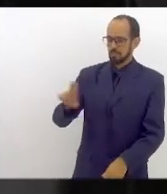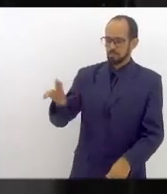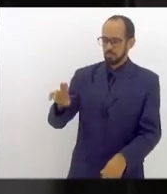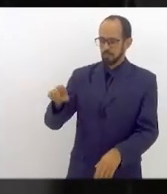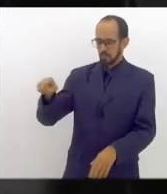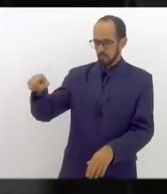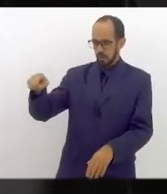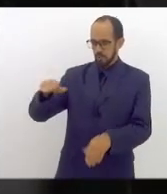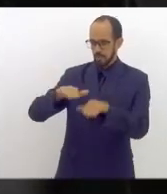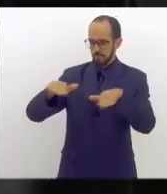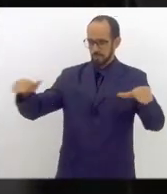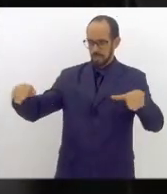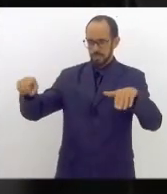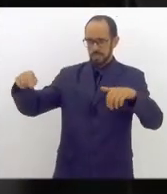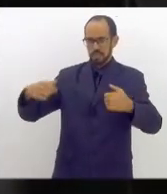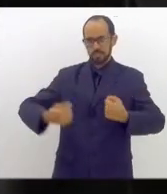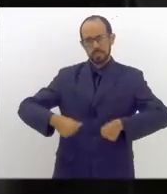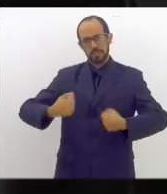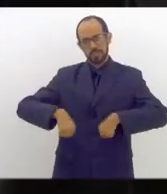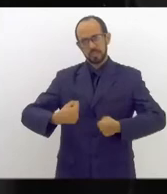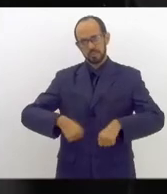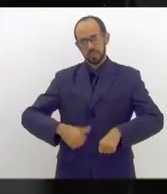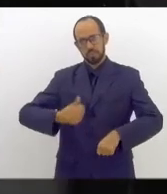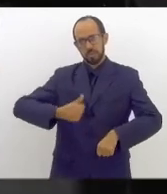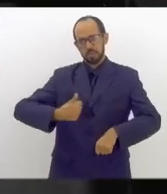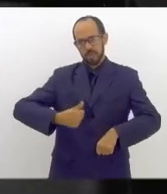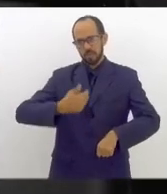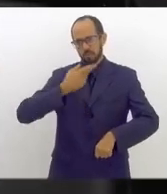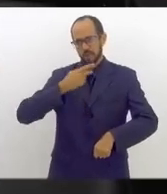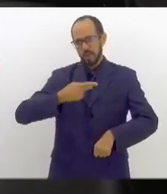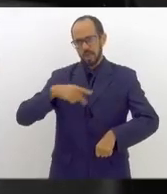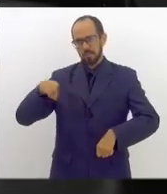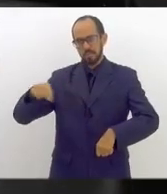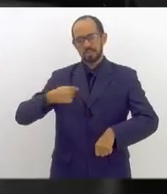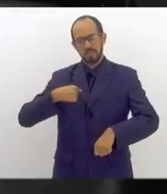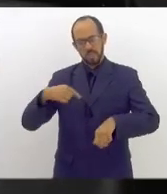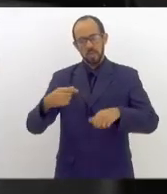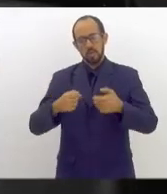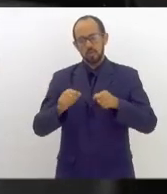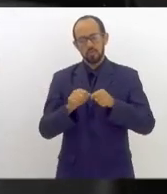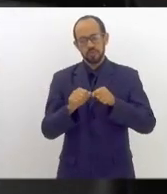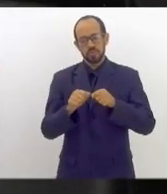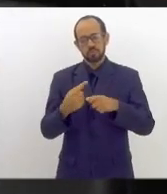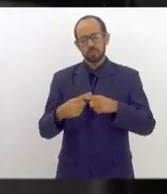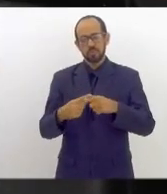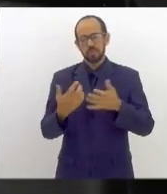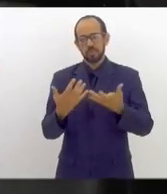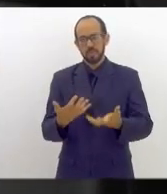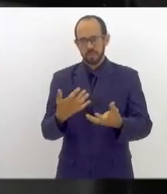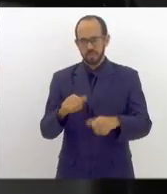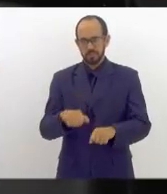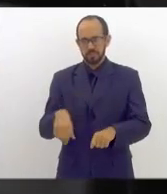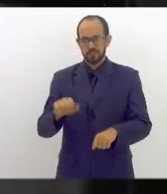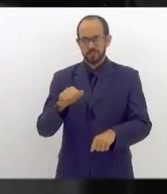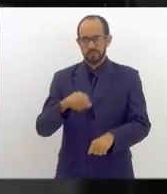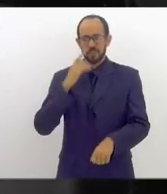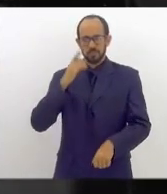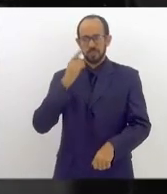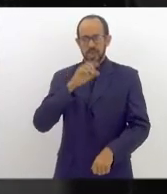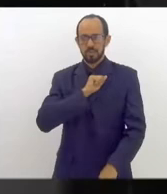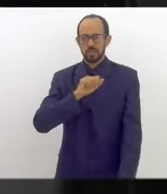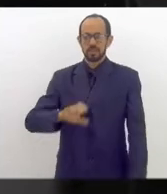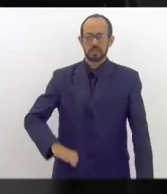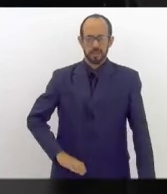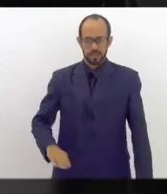protocolarmente ser o primeiro a mencionar mas eu fiz de propósito André Ceciliano e